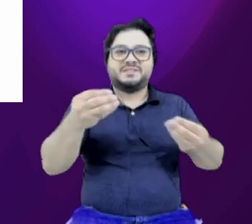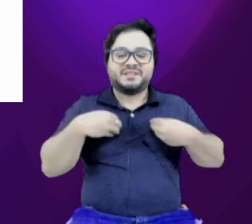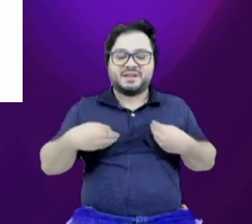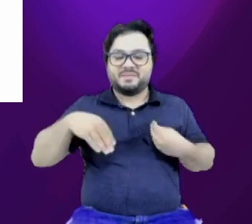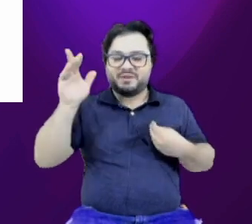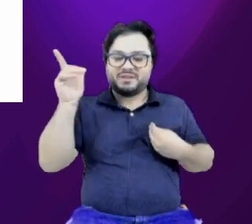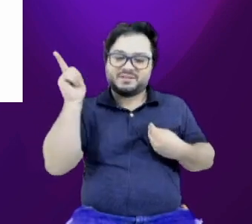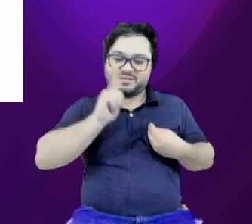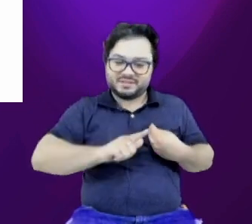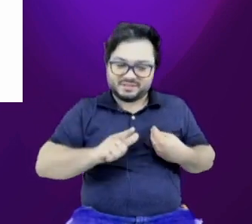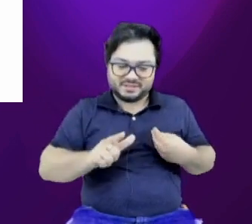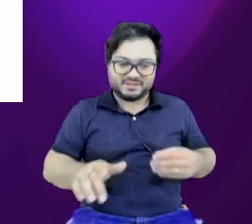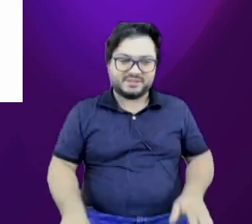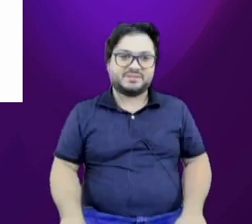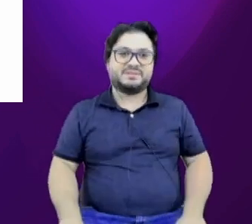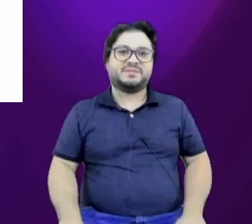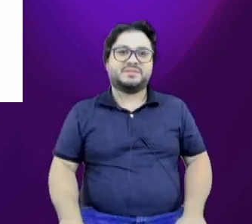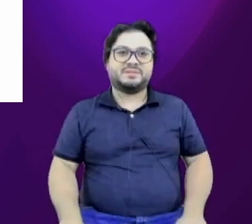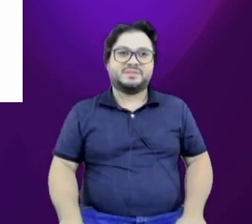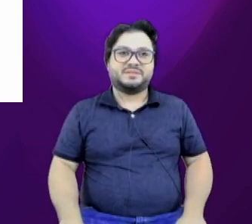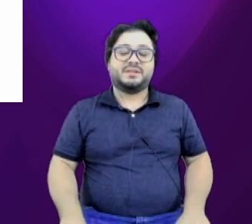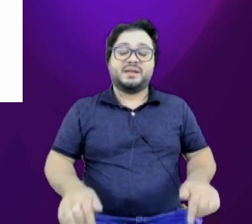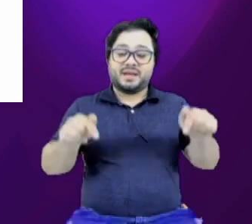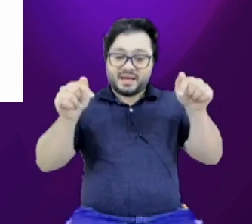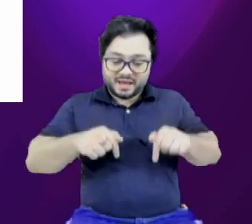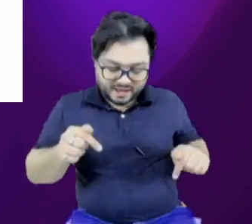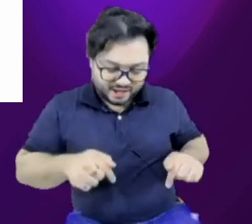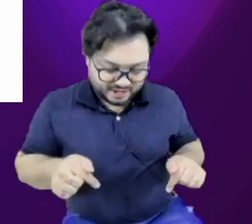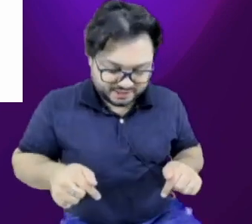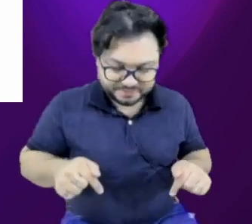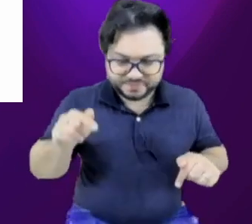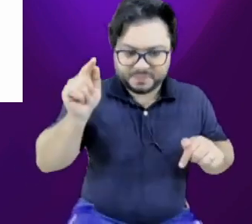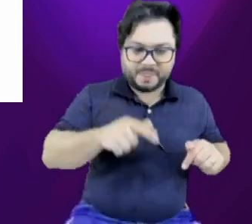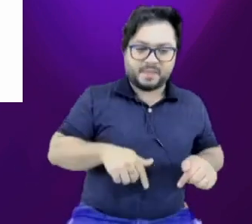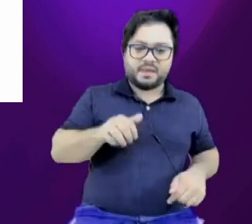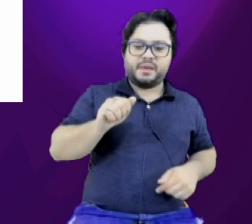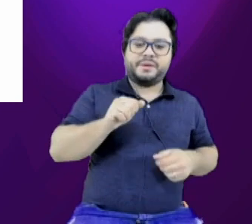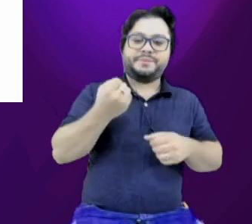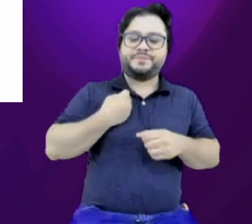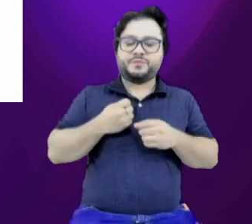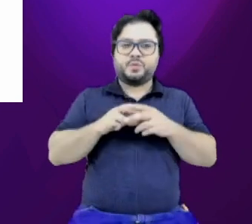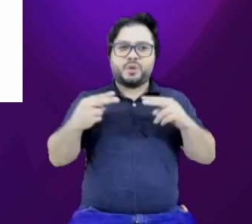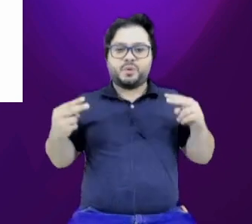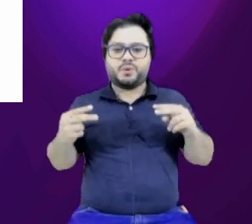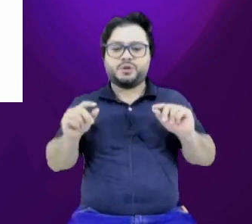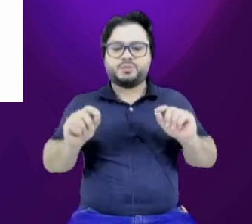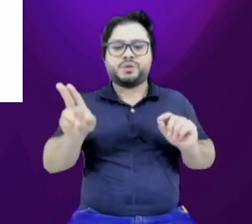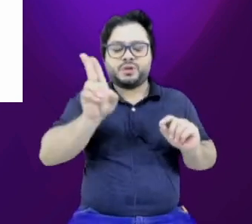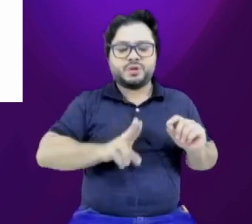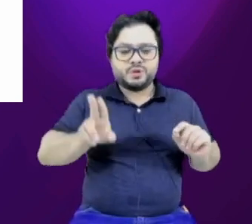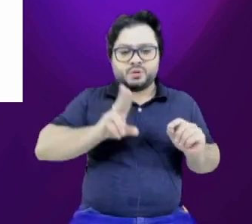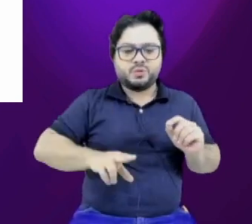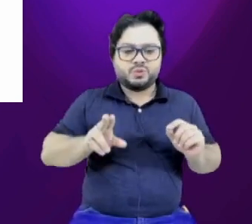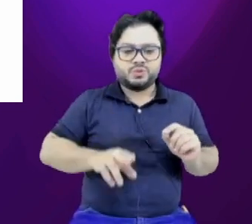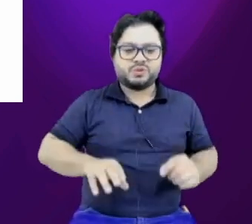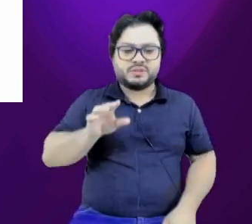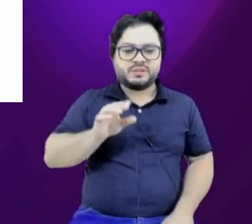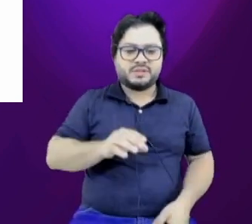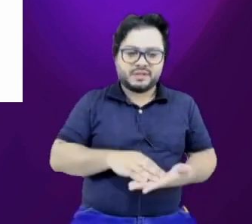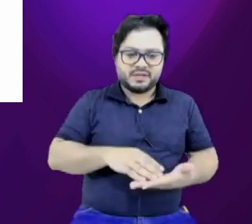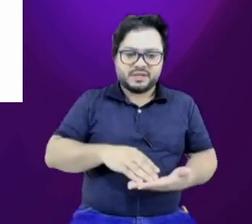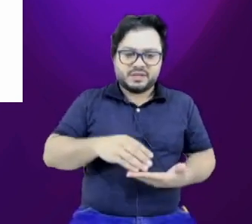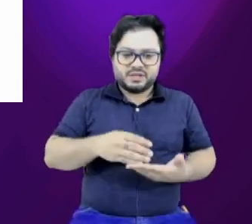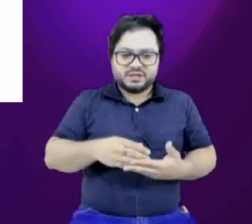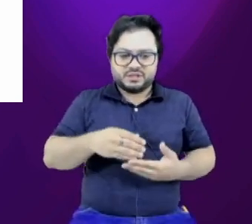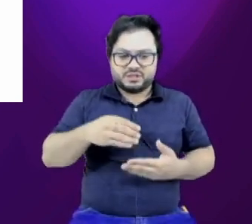dentro da nossa especialidade. Aqui é um algoritmo, né, utilizando Deep Learning, onde nós